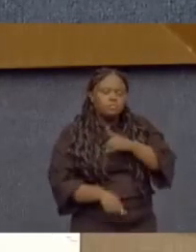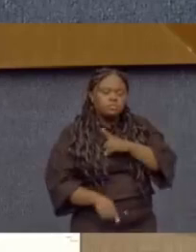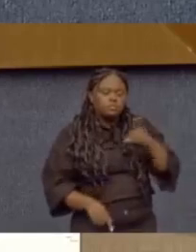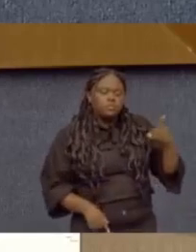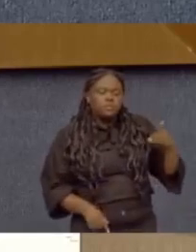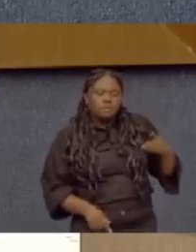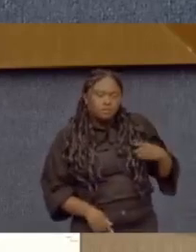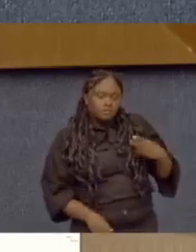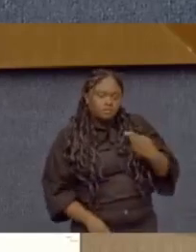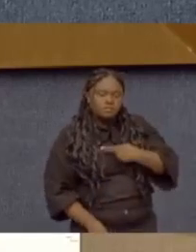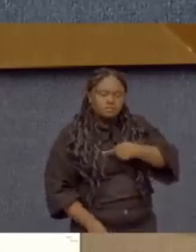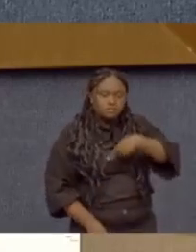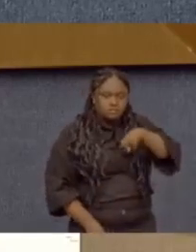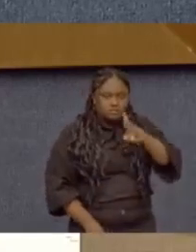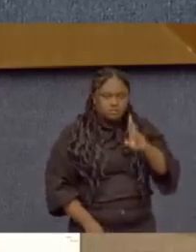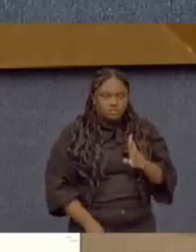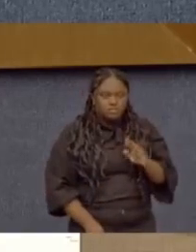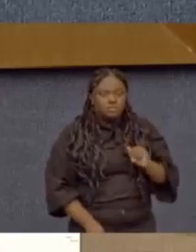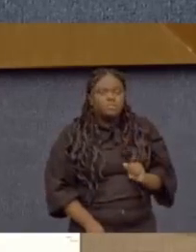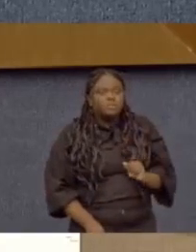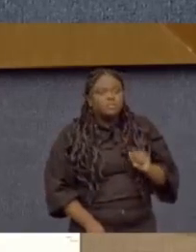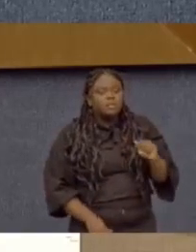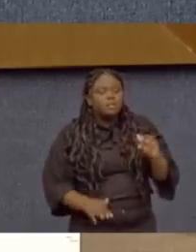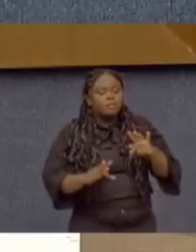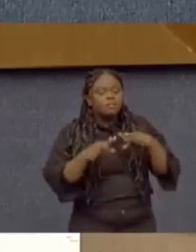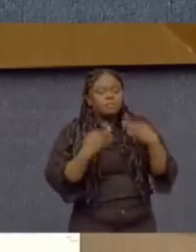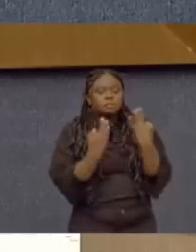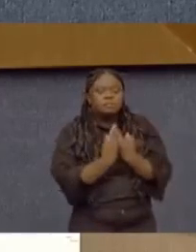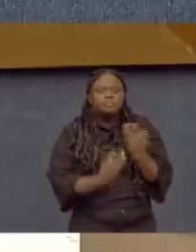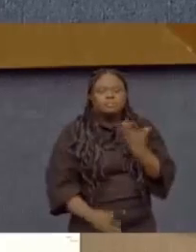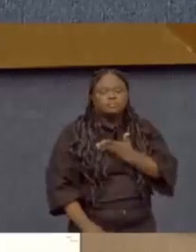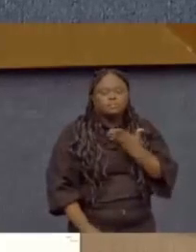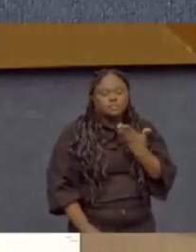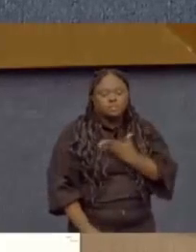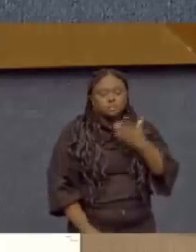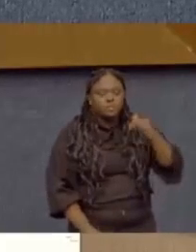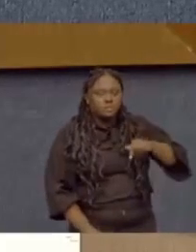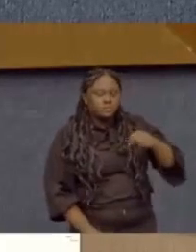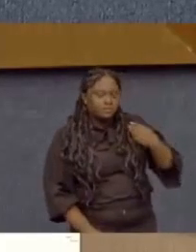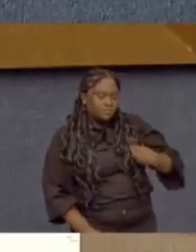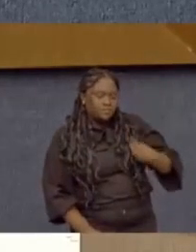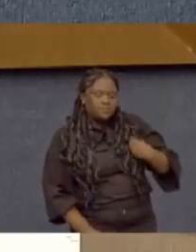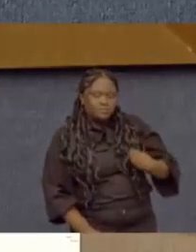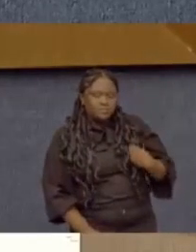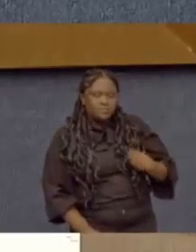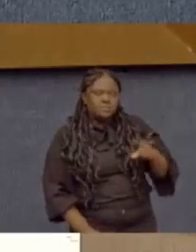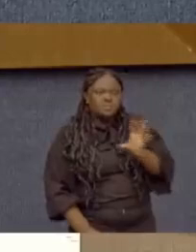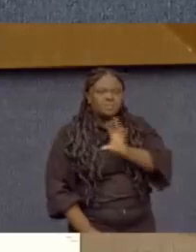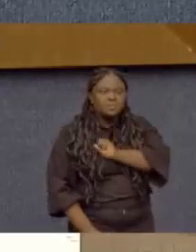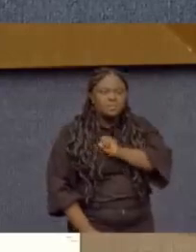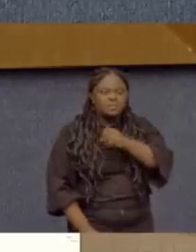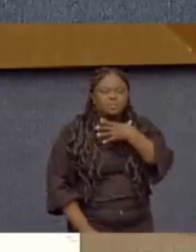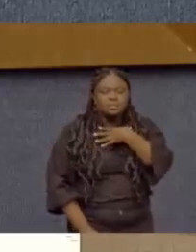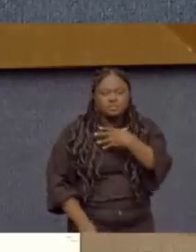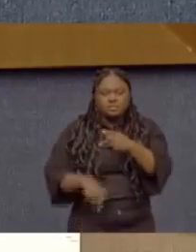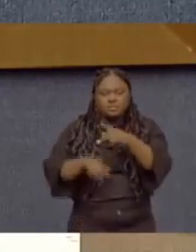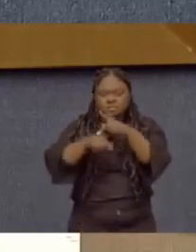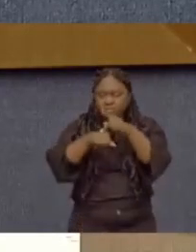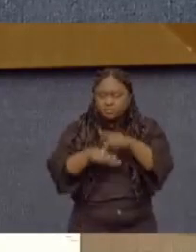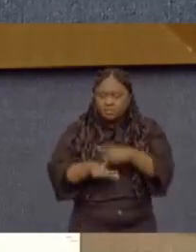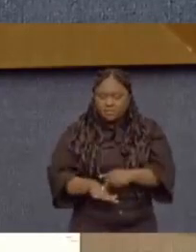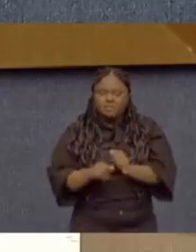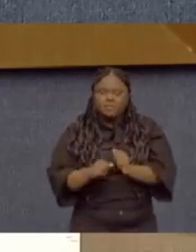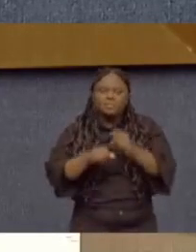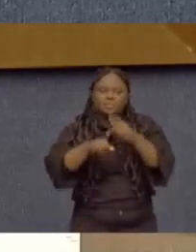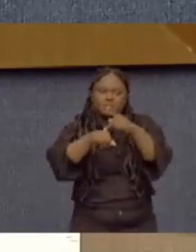diáconos, religiosos, queridos familiares e amigos aqui presentes, amados filhos paroquianos